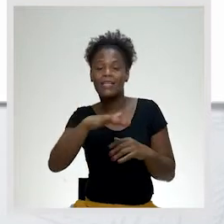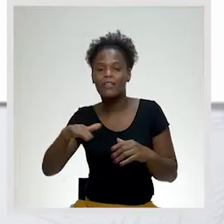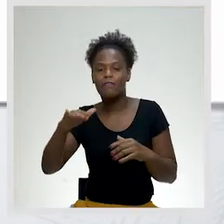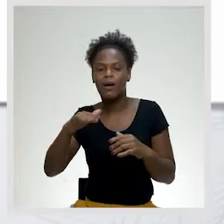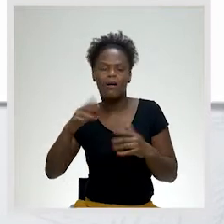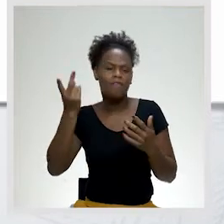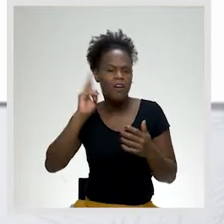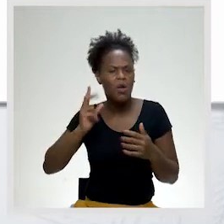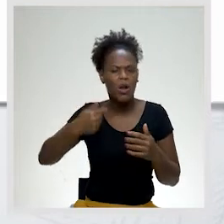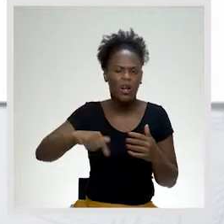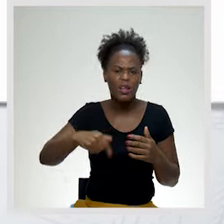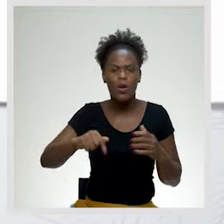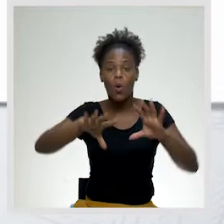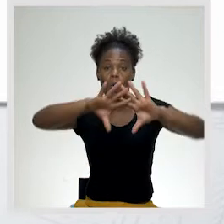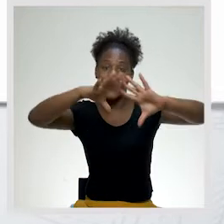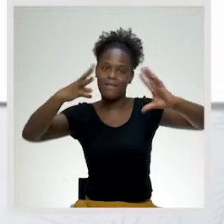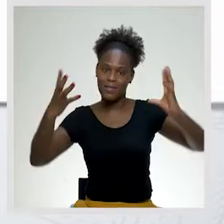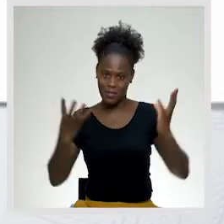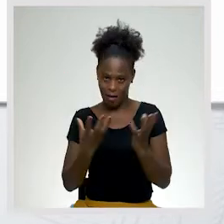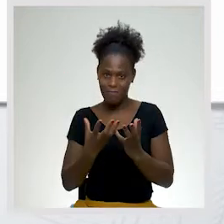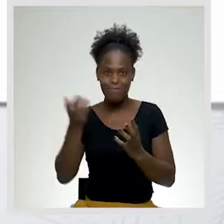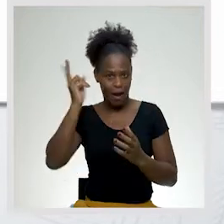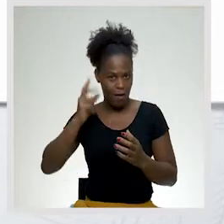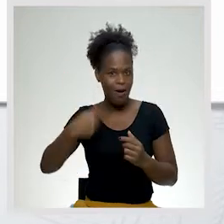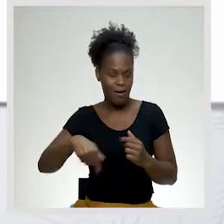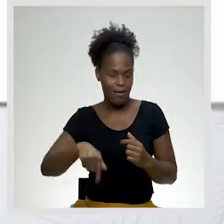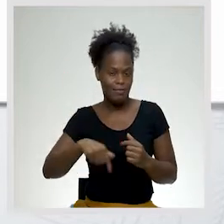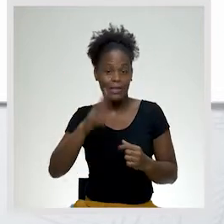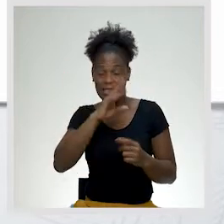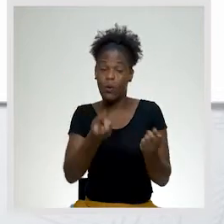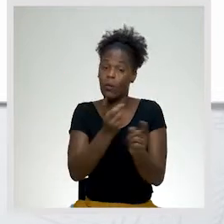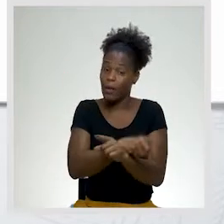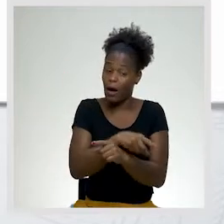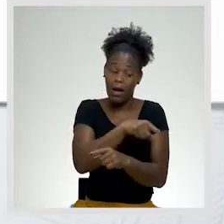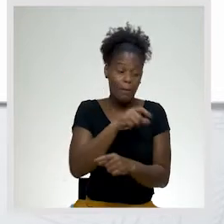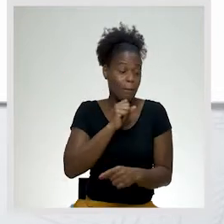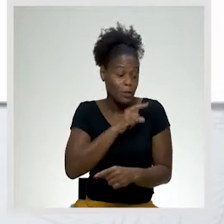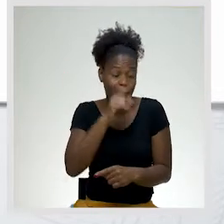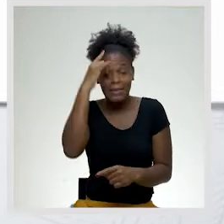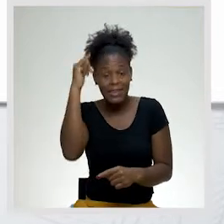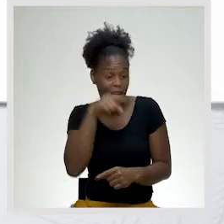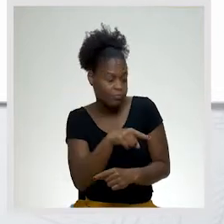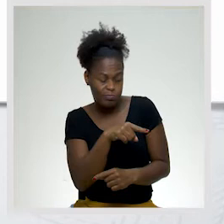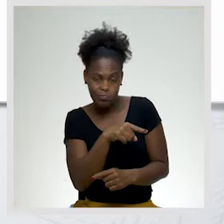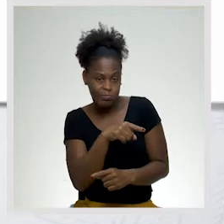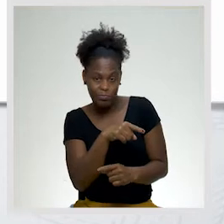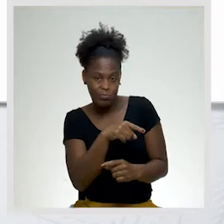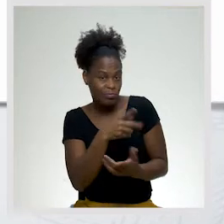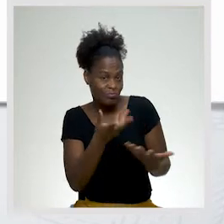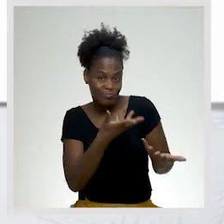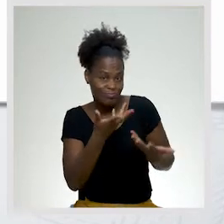validade universal. Caso contrário, tais hipóteses não